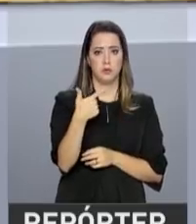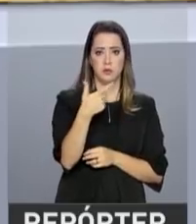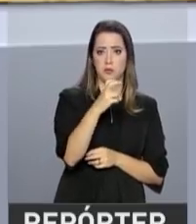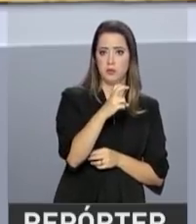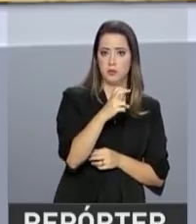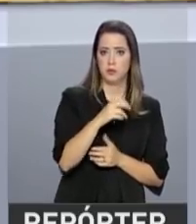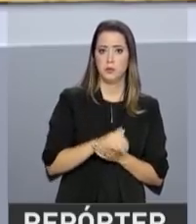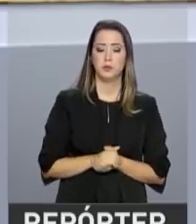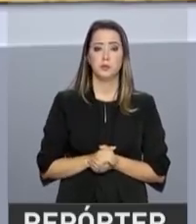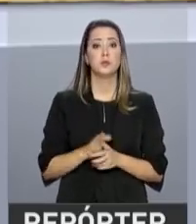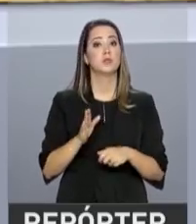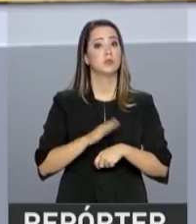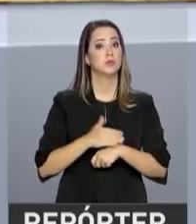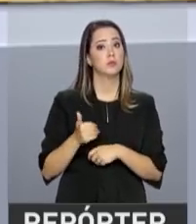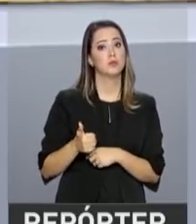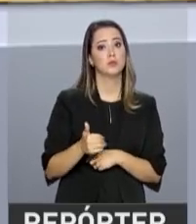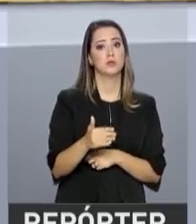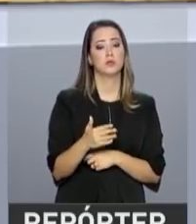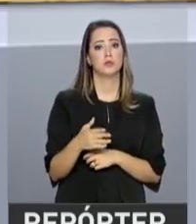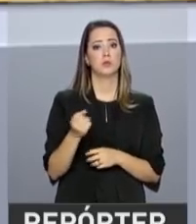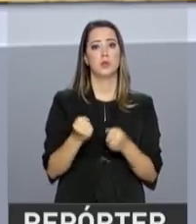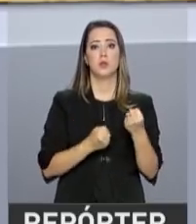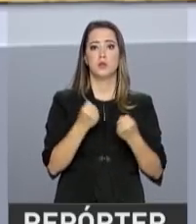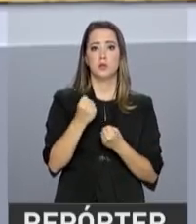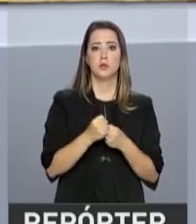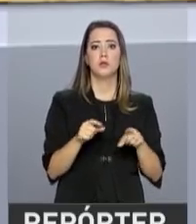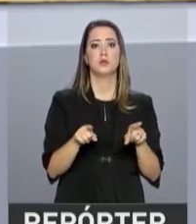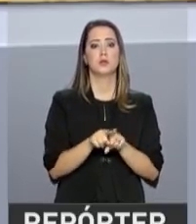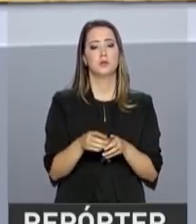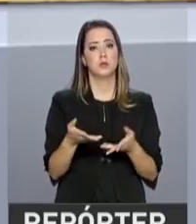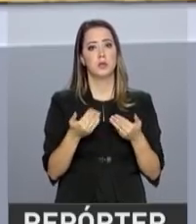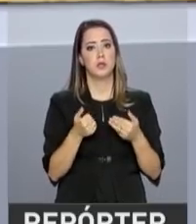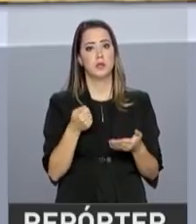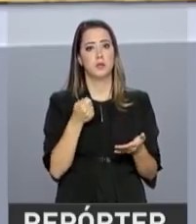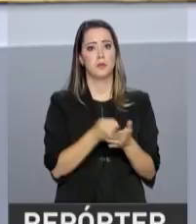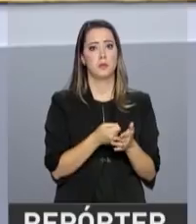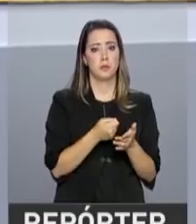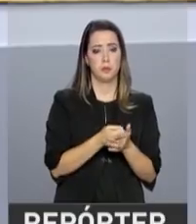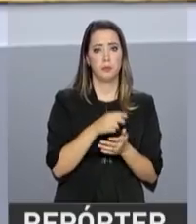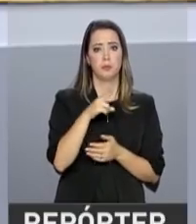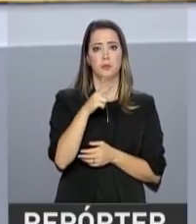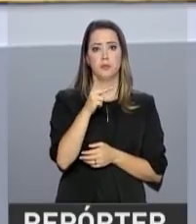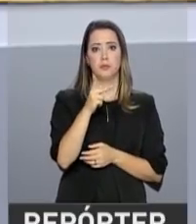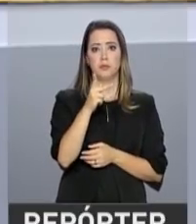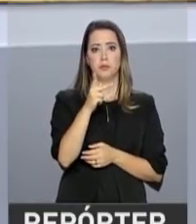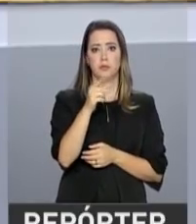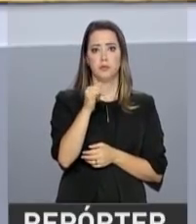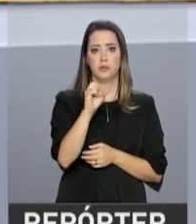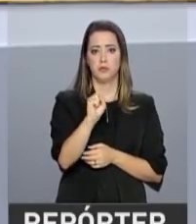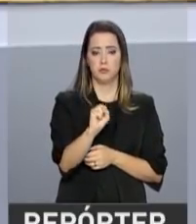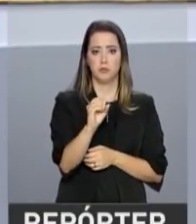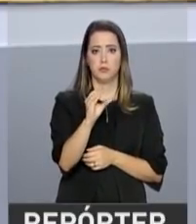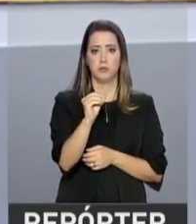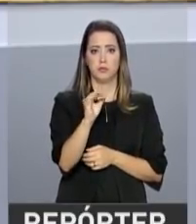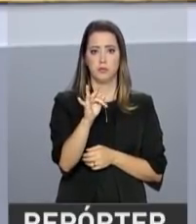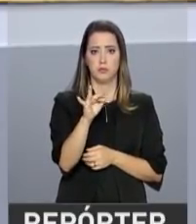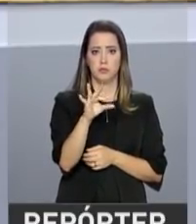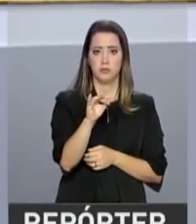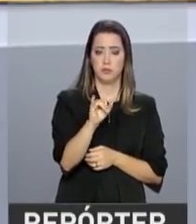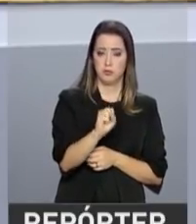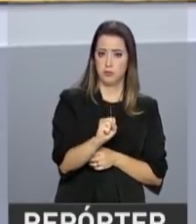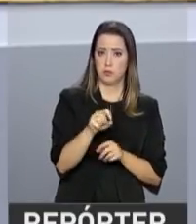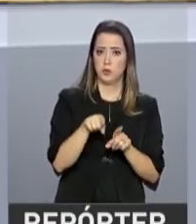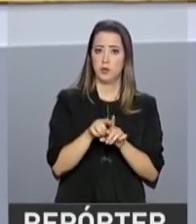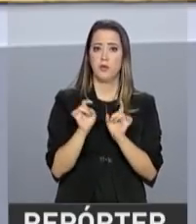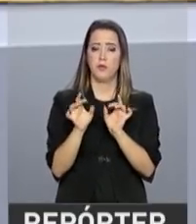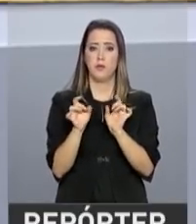até 2025. Neste período, as montadoras também recebem ressarcimento das contribuições de PIS COFINS sobre o valor